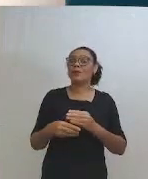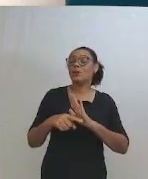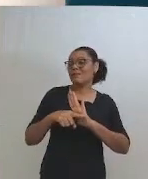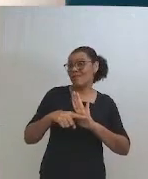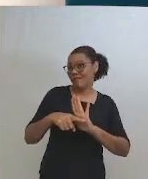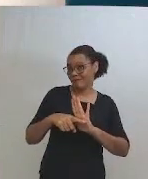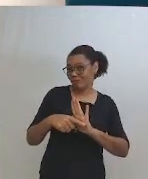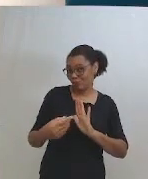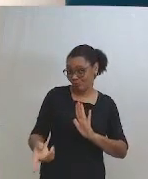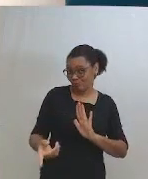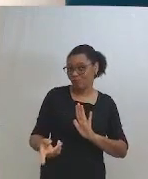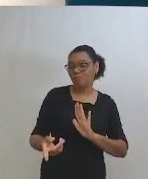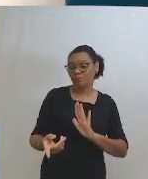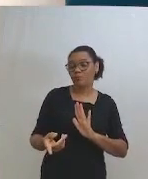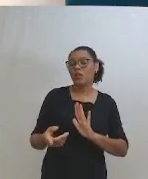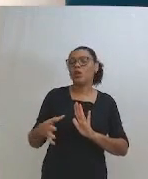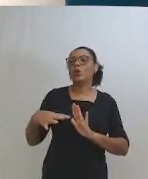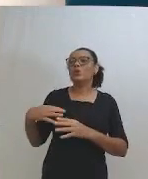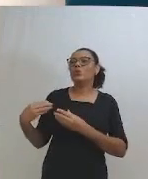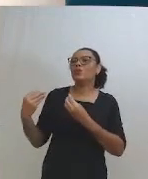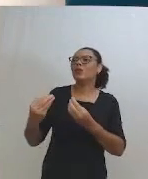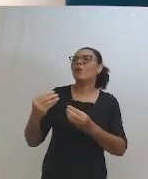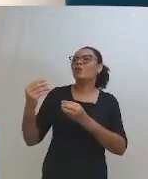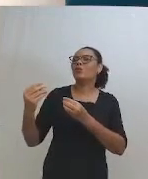serviço jurisdicional daquela comarca.